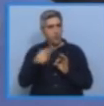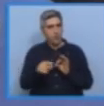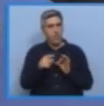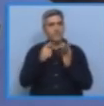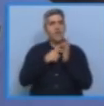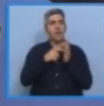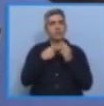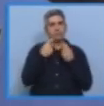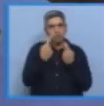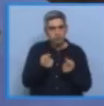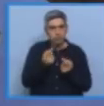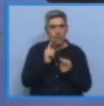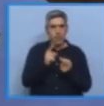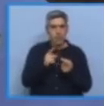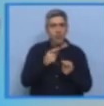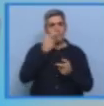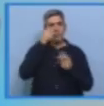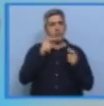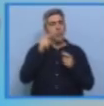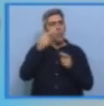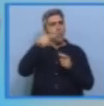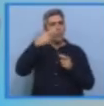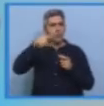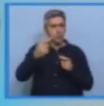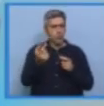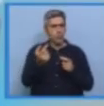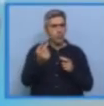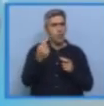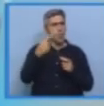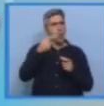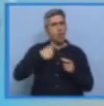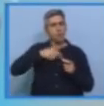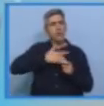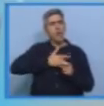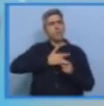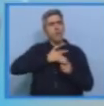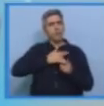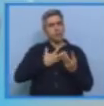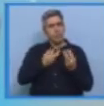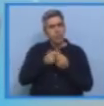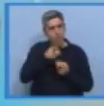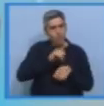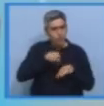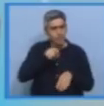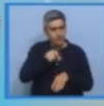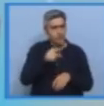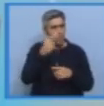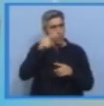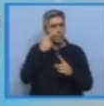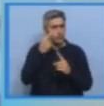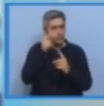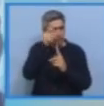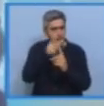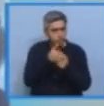falta a afirmação exatamente de que a pessoa é única, de que amamos, de que estamos com ela por isso mesmo, e